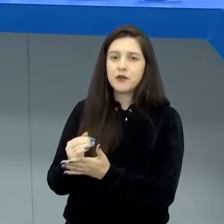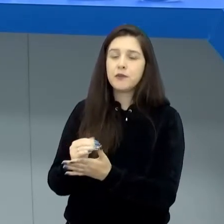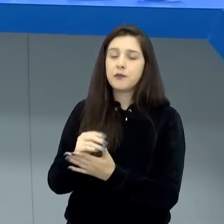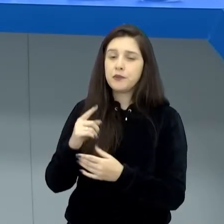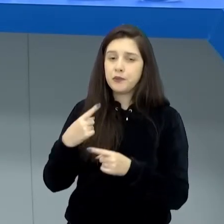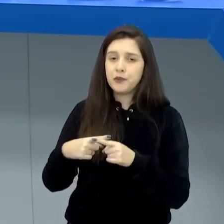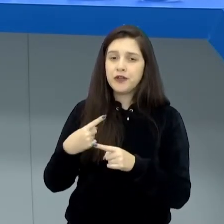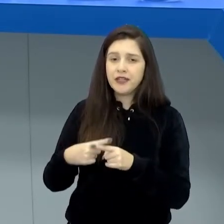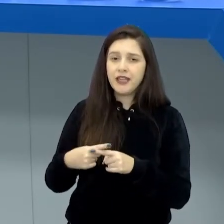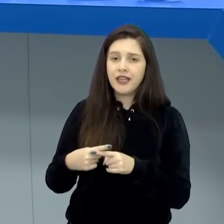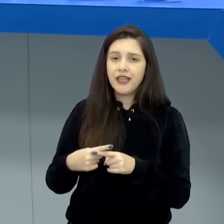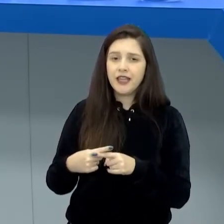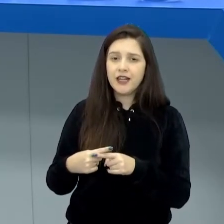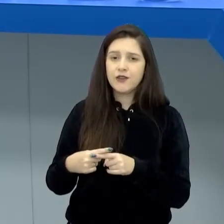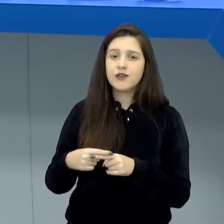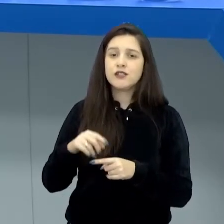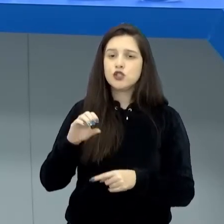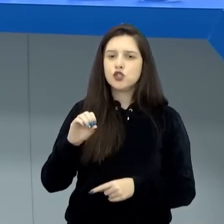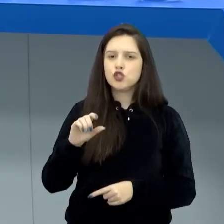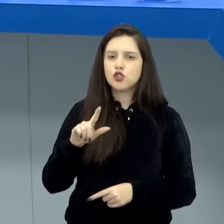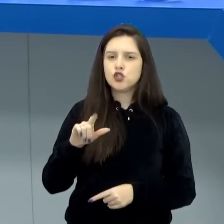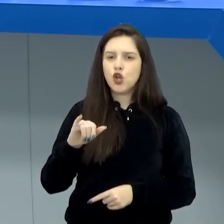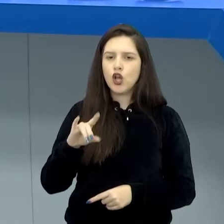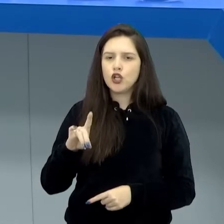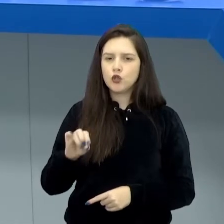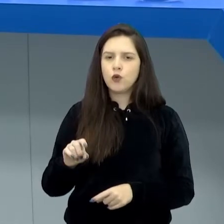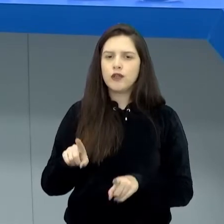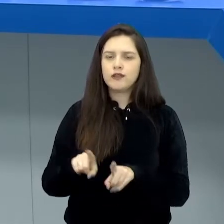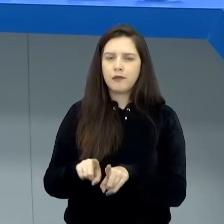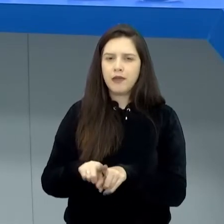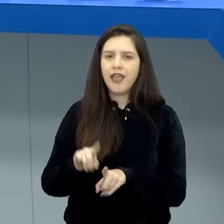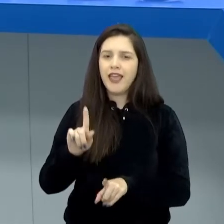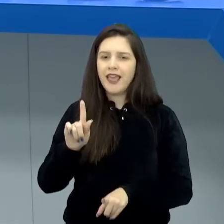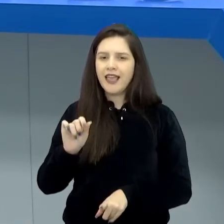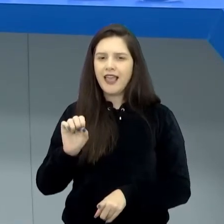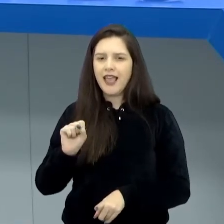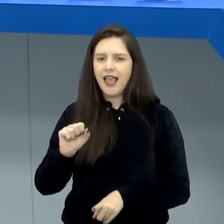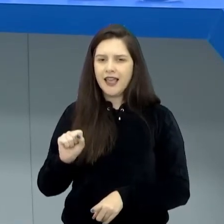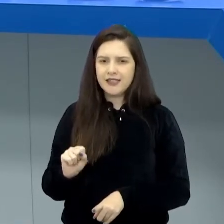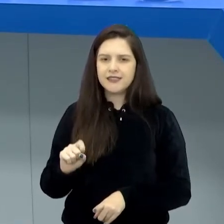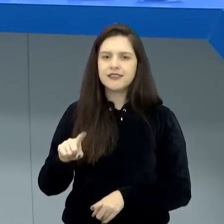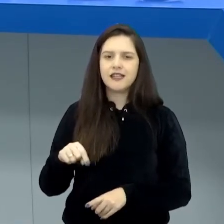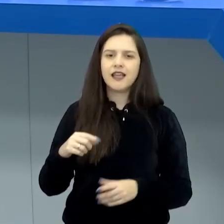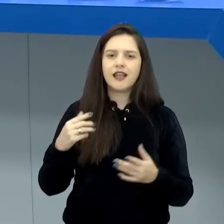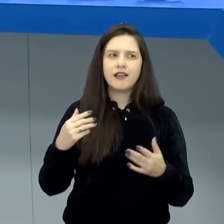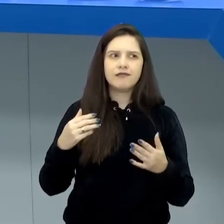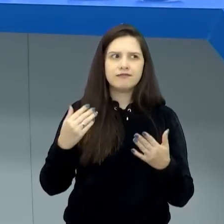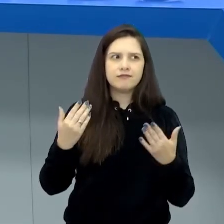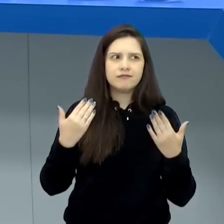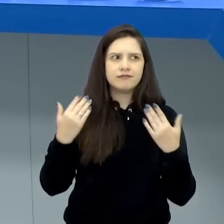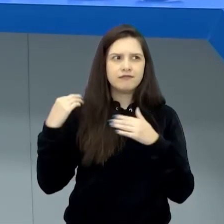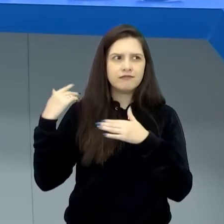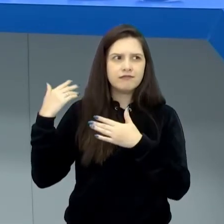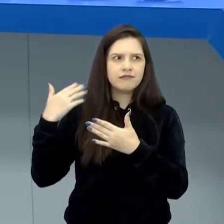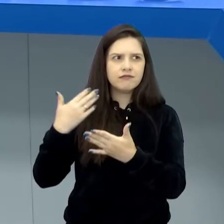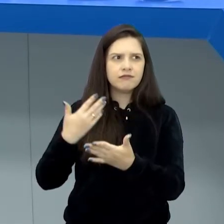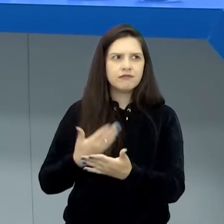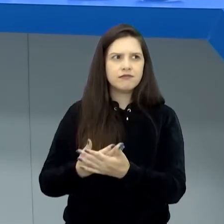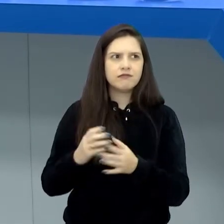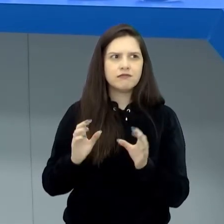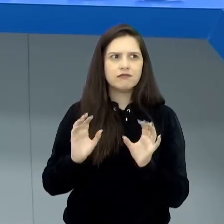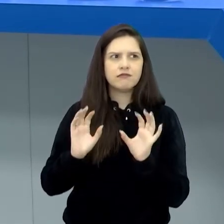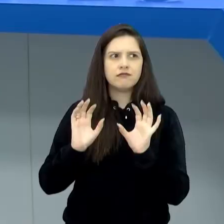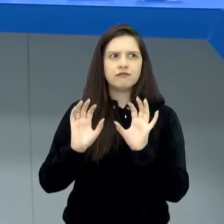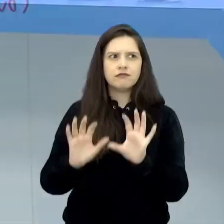justamente porque a gente tem sólido e gás, né? Então eles têm que lembrar a respeito disso, né, também. Nessa reação nós